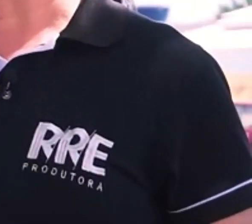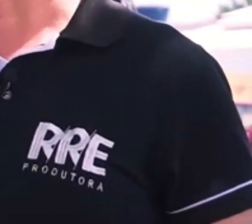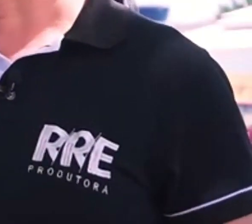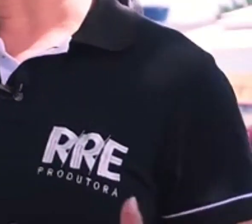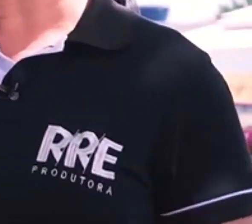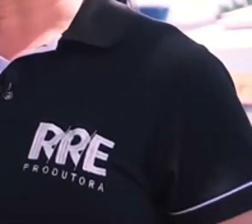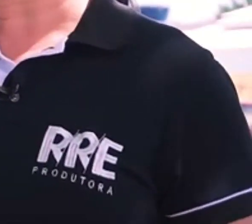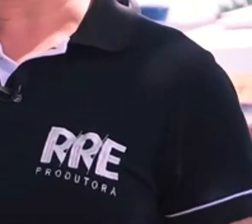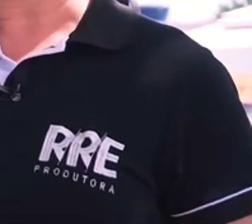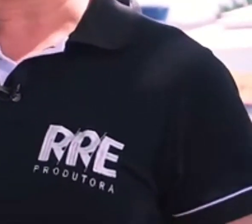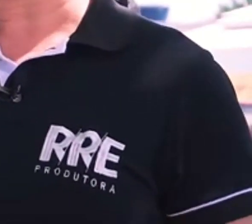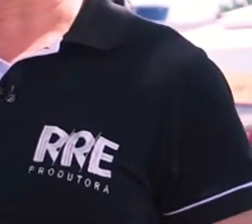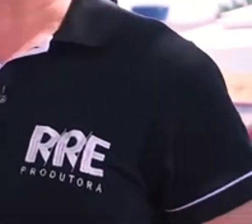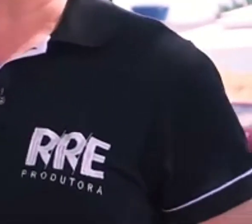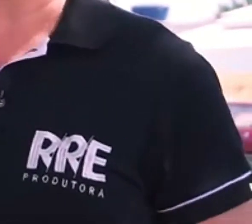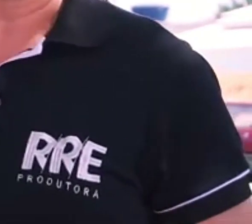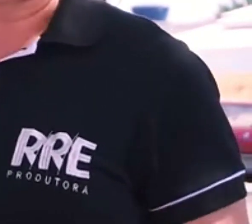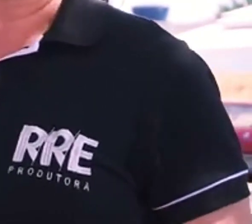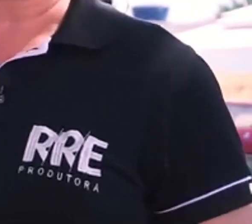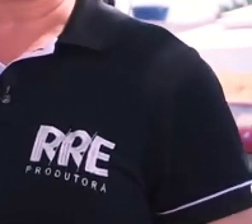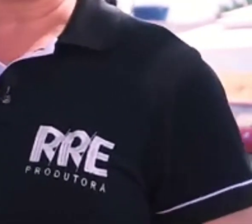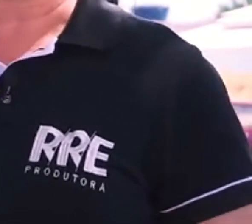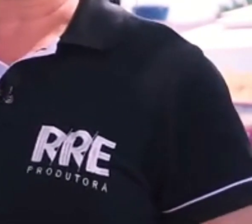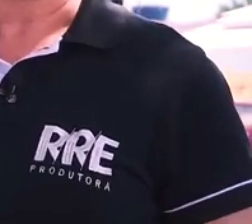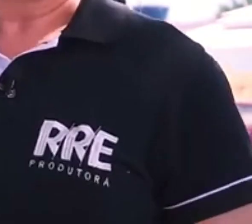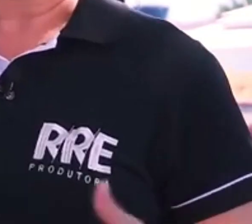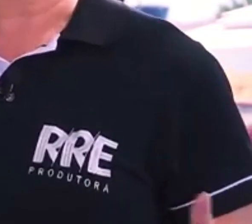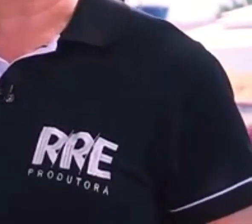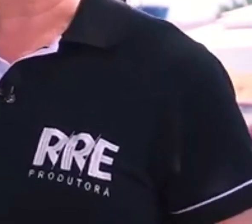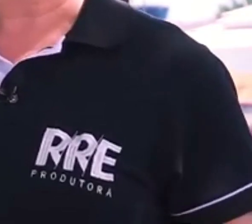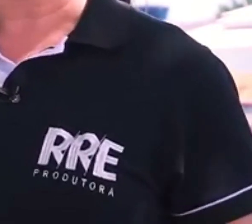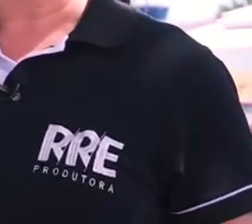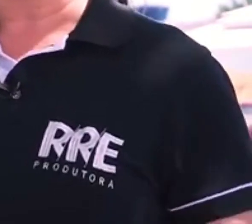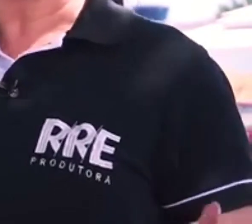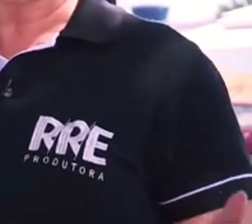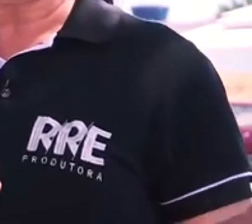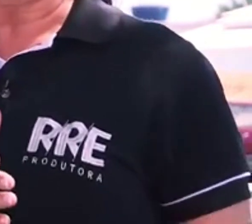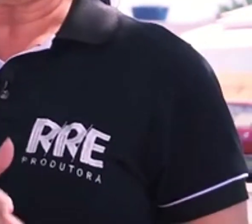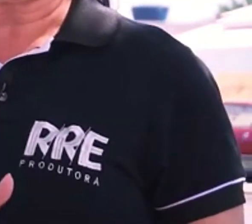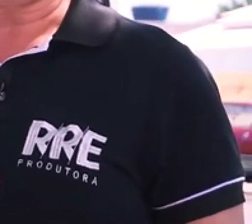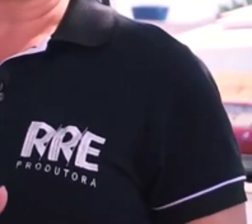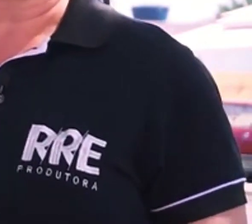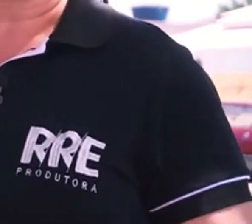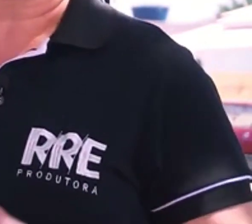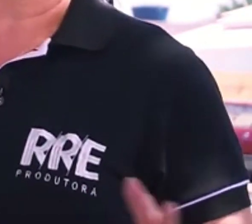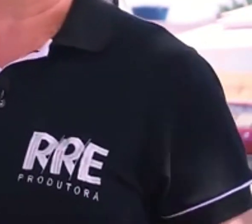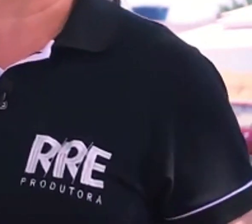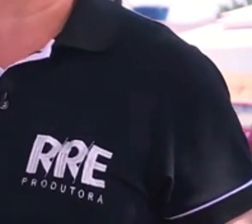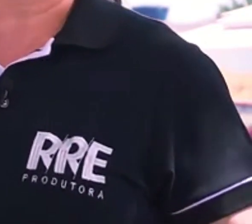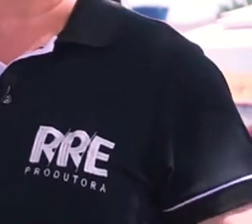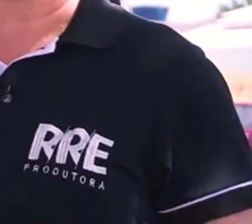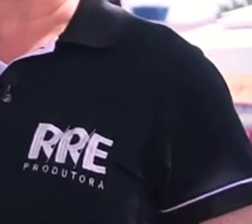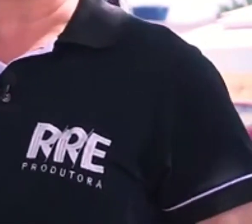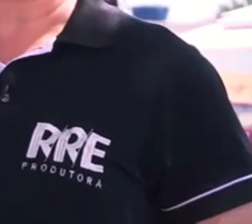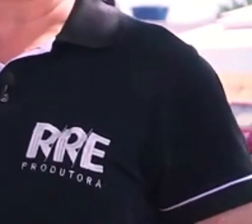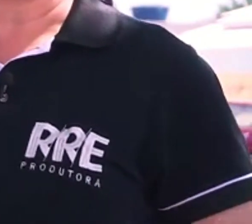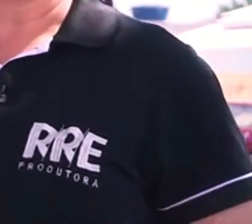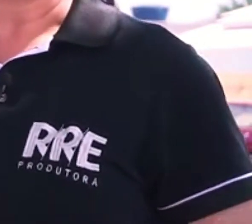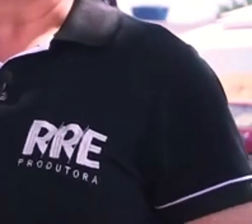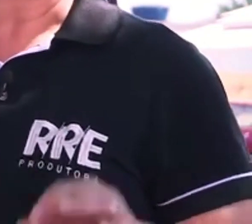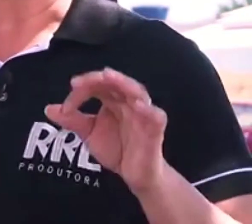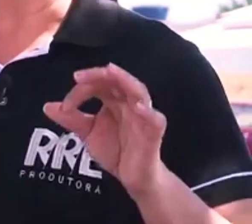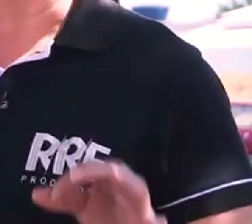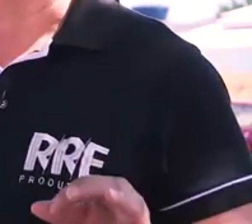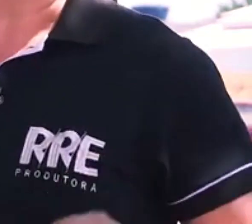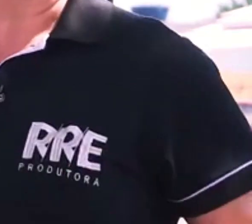Do que nunca a gente tem ouvido falar em imunidade, não é mesmo? Além das vitaminas, inclusive o sol, que é uma fonte natural de vitamina